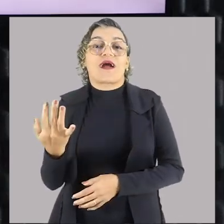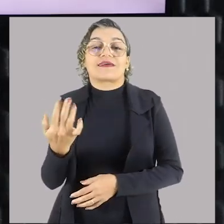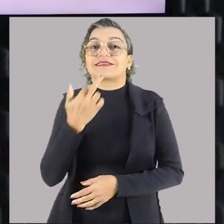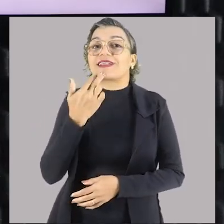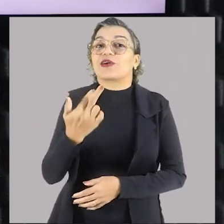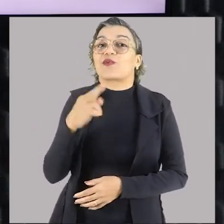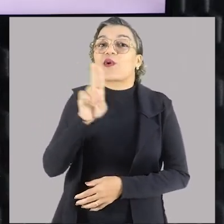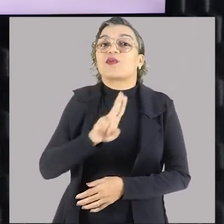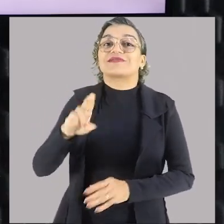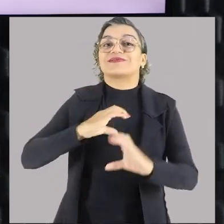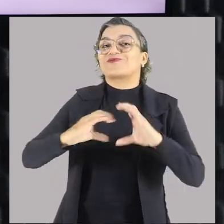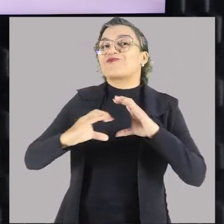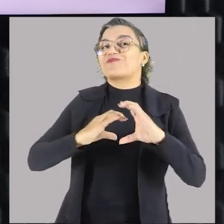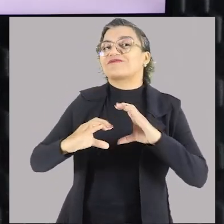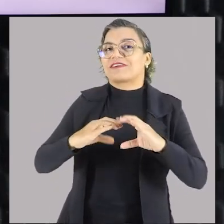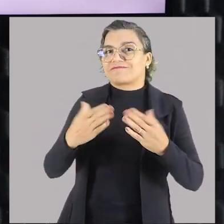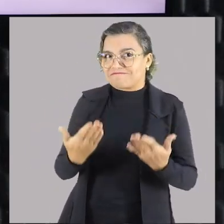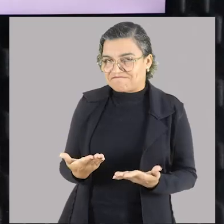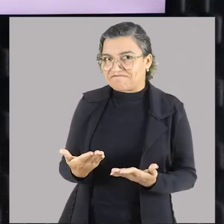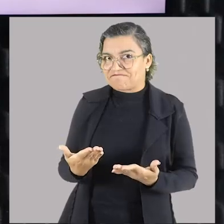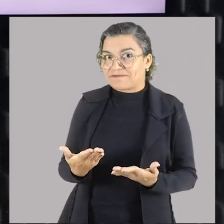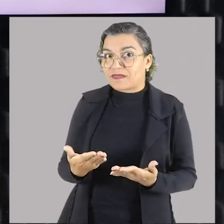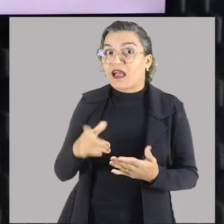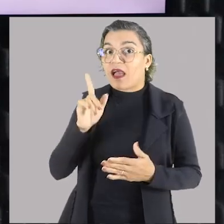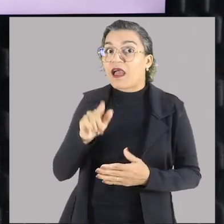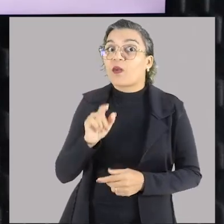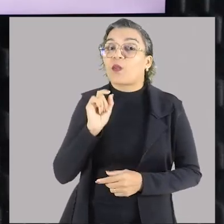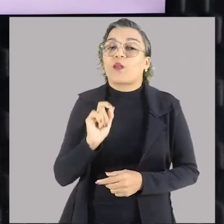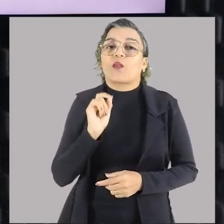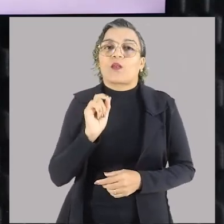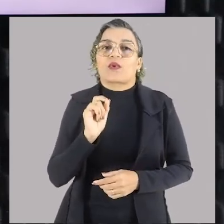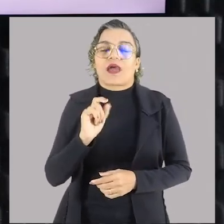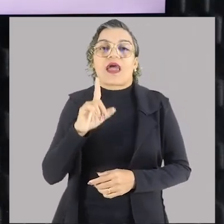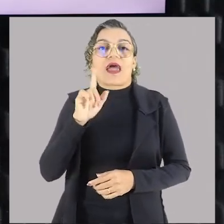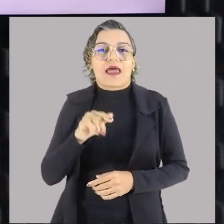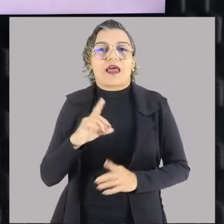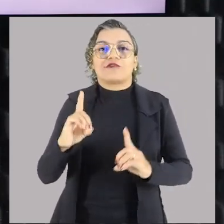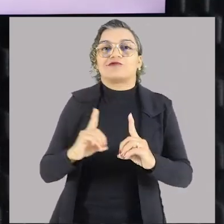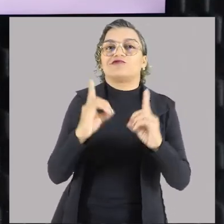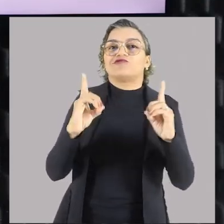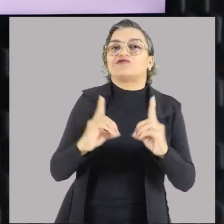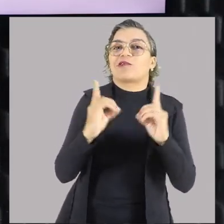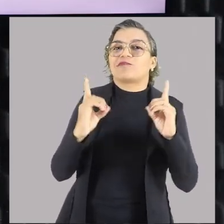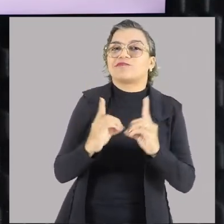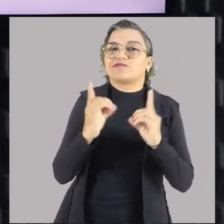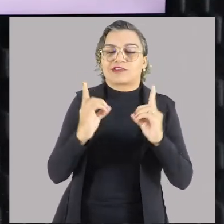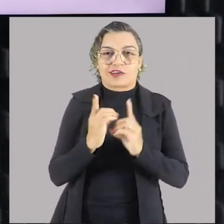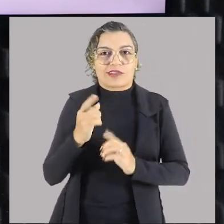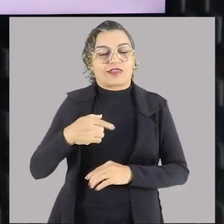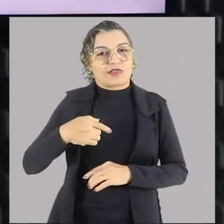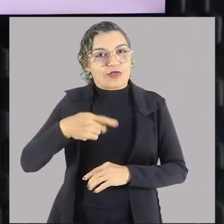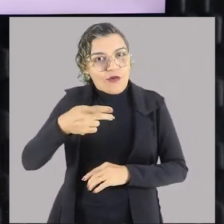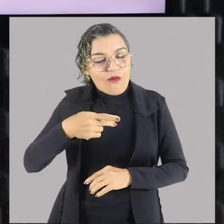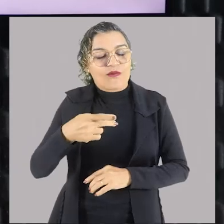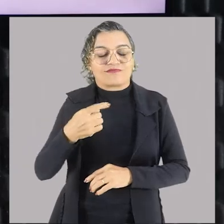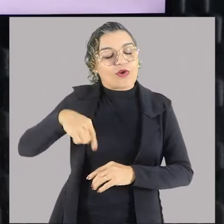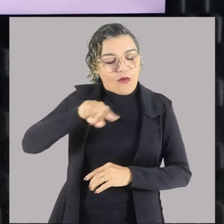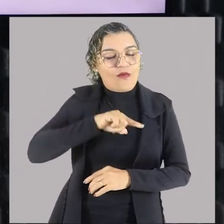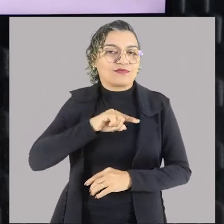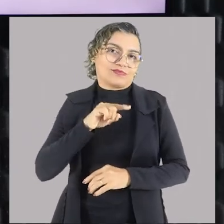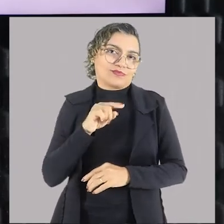para nos comunicarmos. Bom? Então, esse é o dinamismo que a gente pode observar quando se